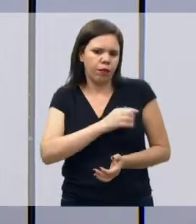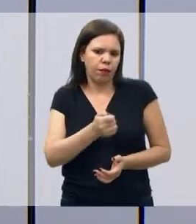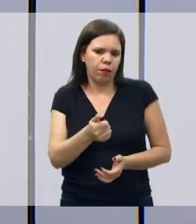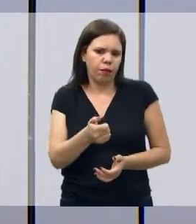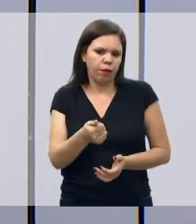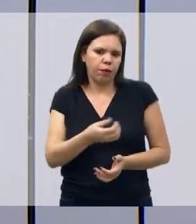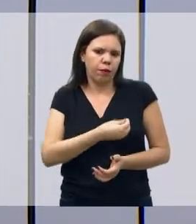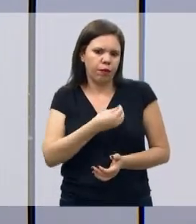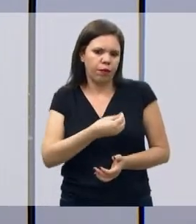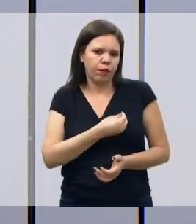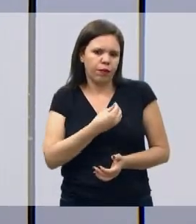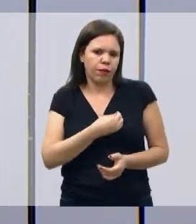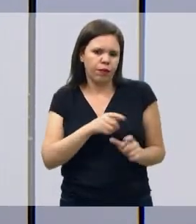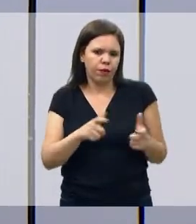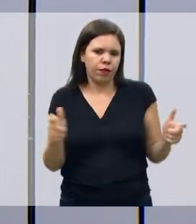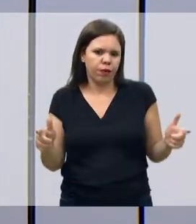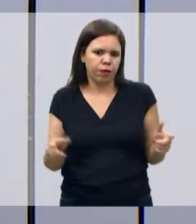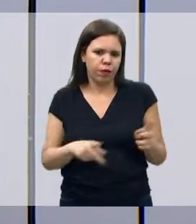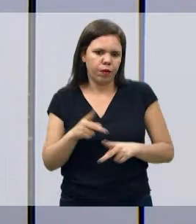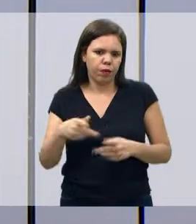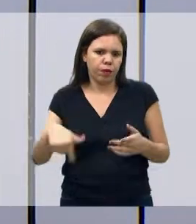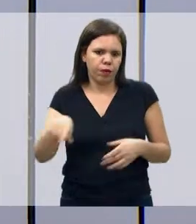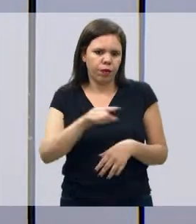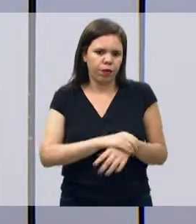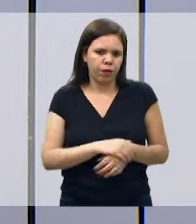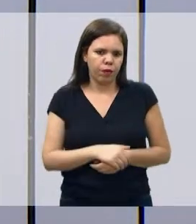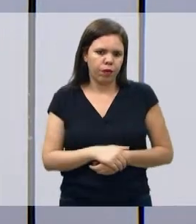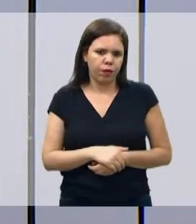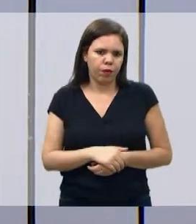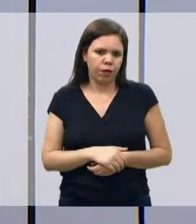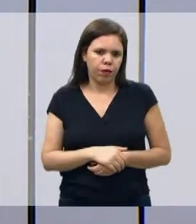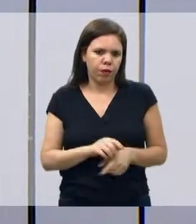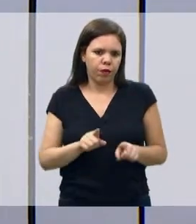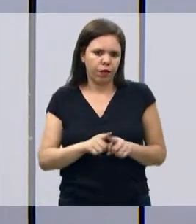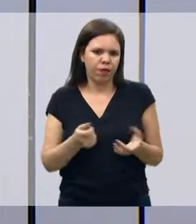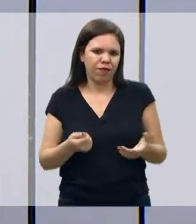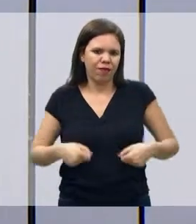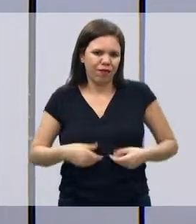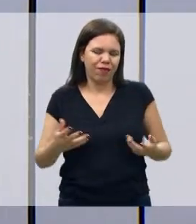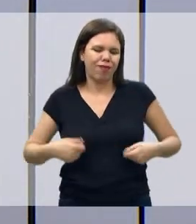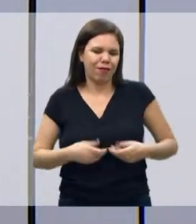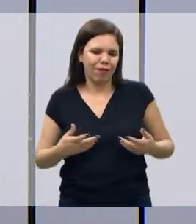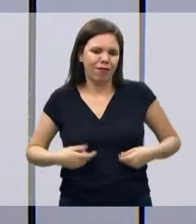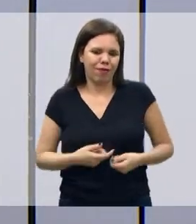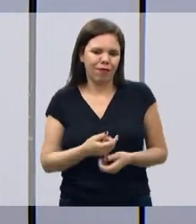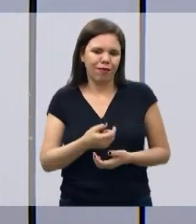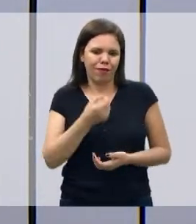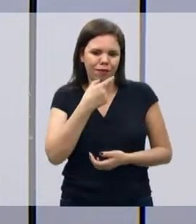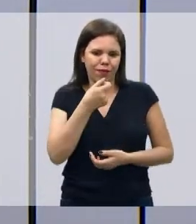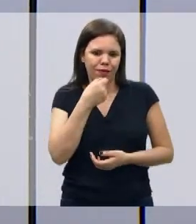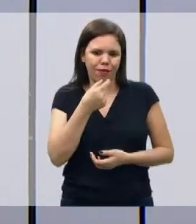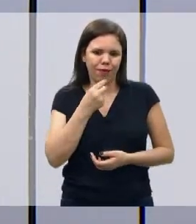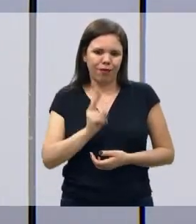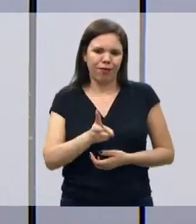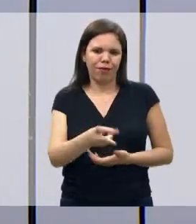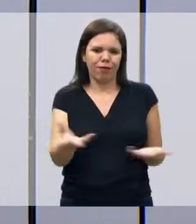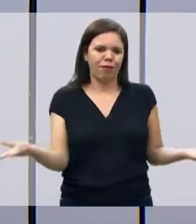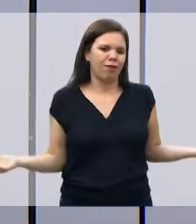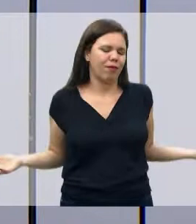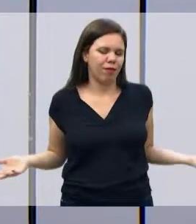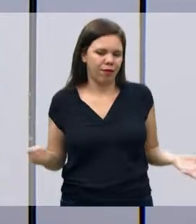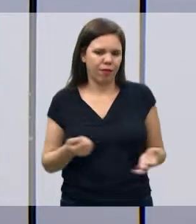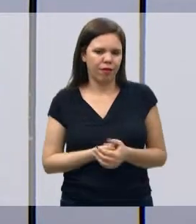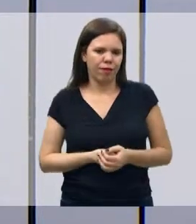hoje para viver, que a maioria dessa parte ele gasta em medicamentos de uso contínuo, hoje